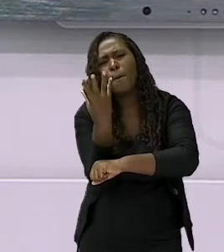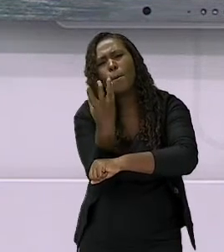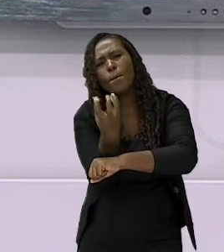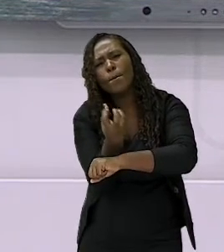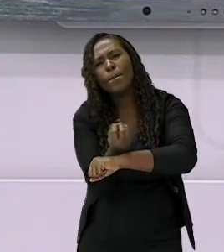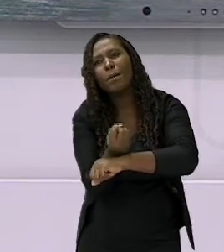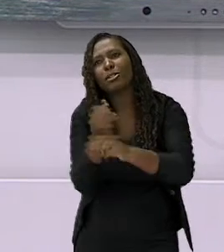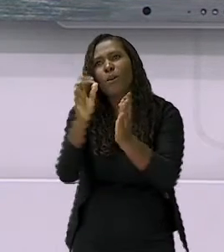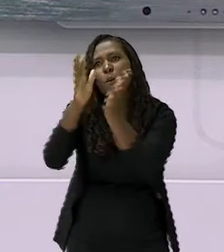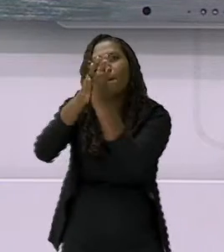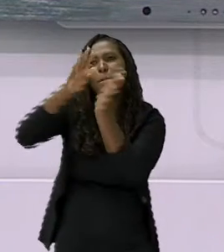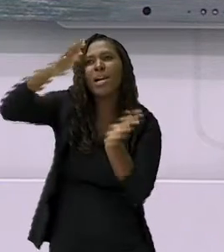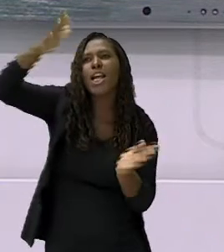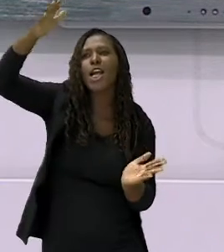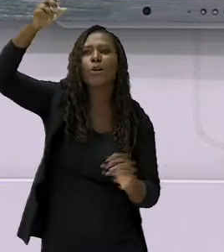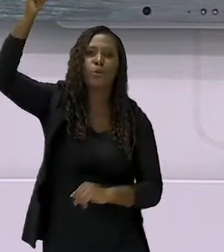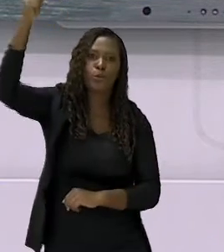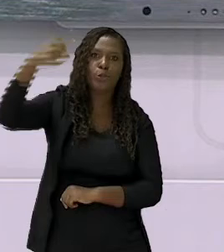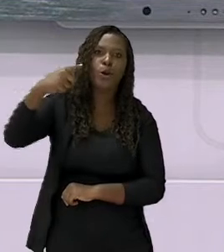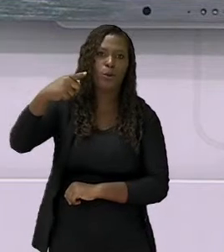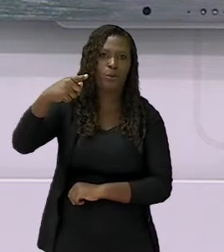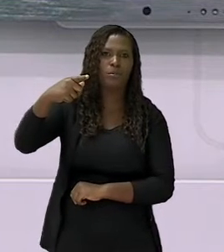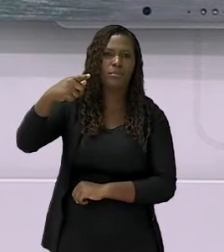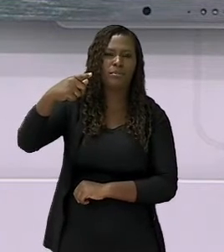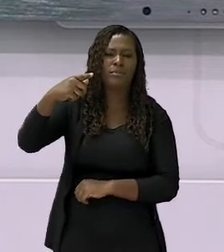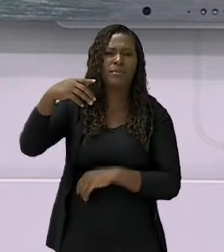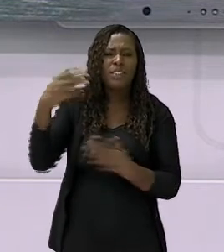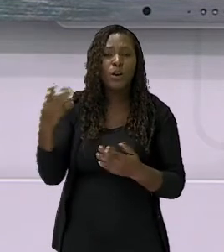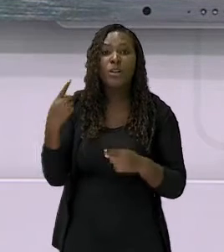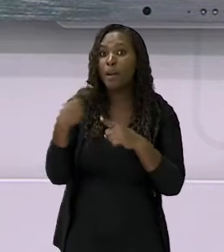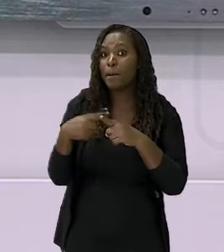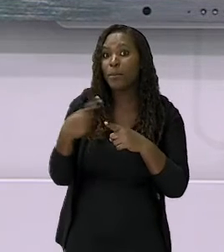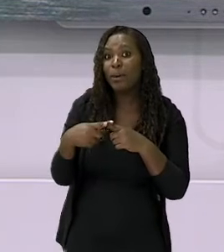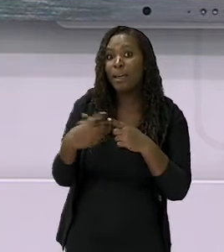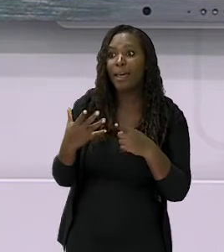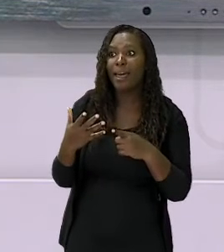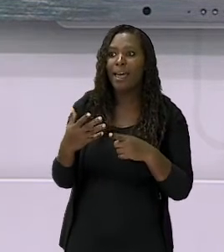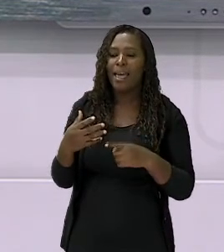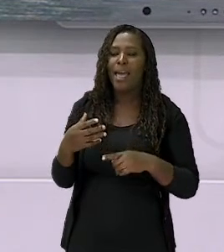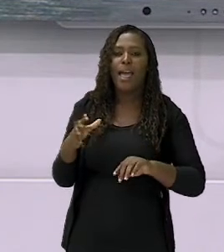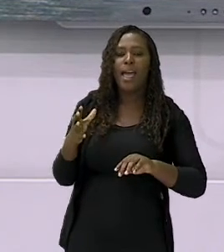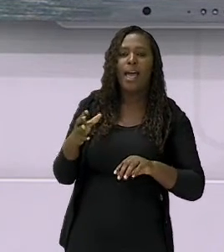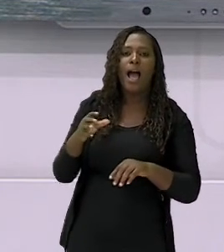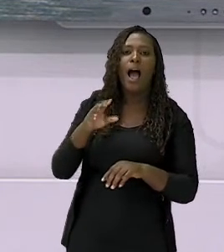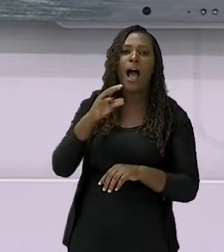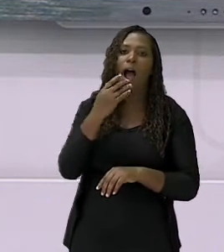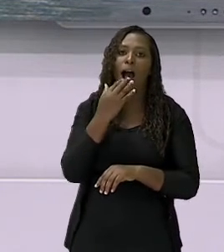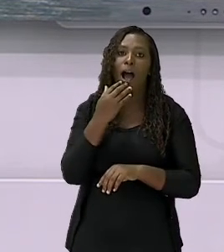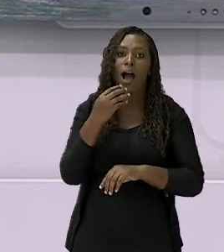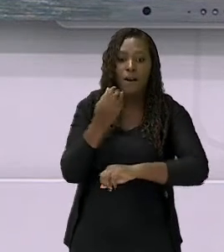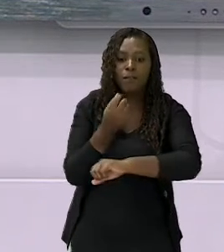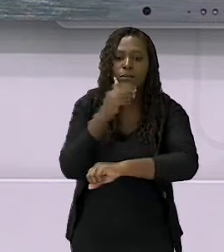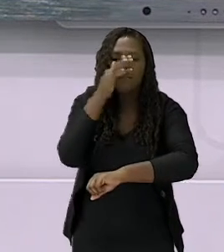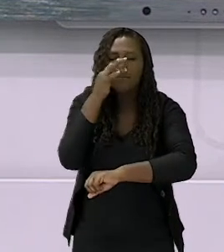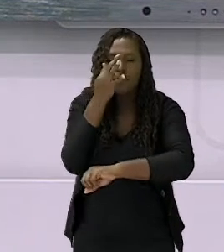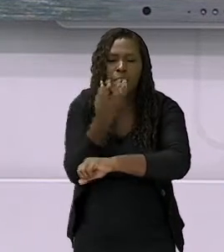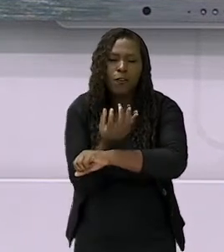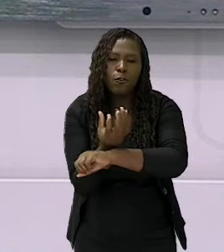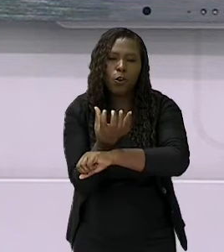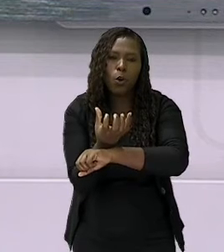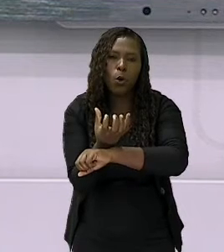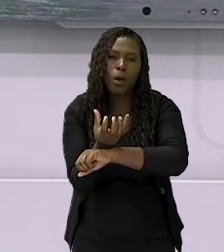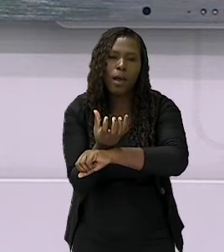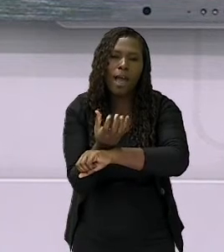o pigmento dela é vermelho, ela tem mais pigmentação vermelha. Então, quando o sol bate a luz